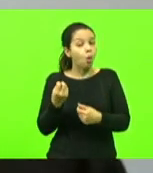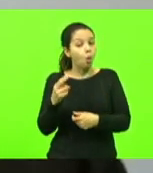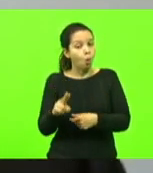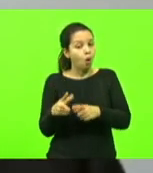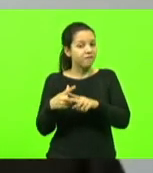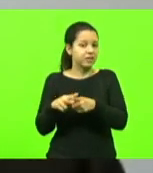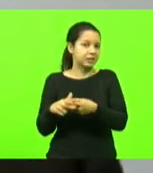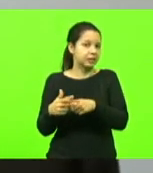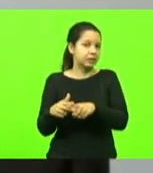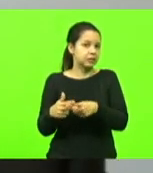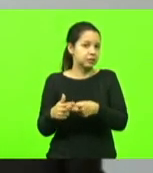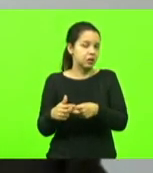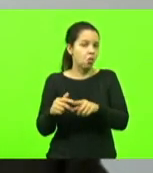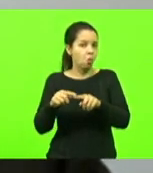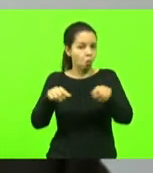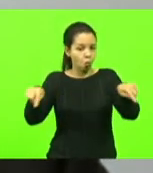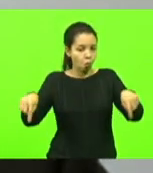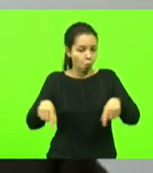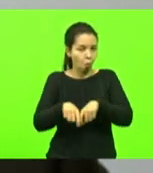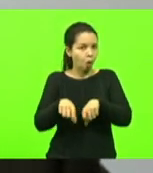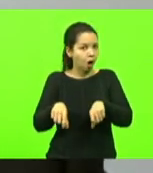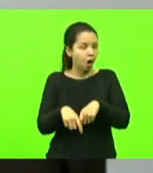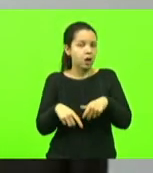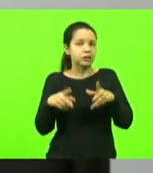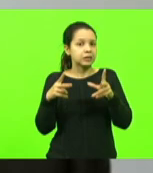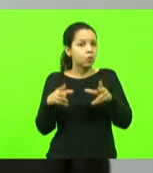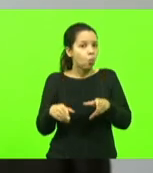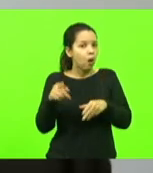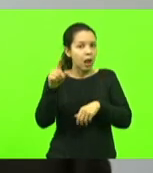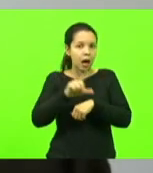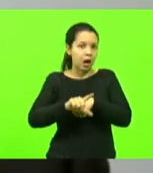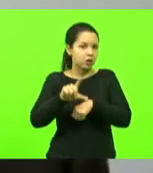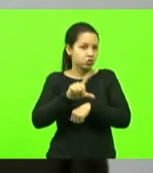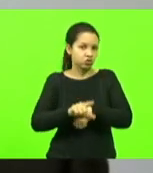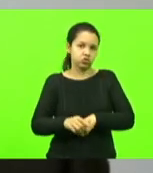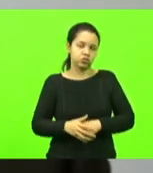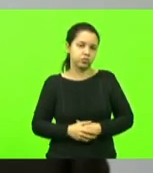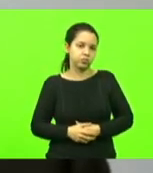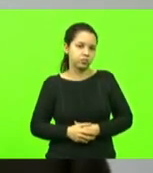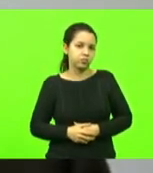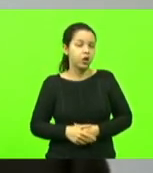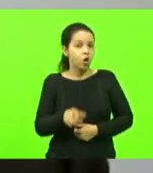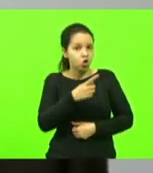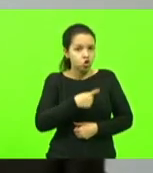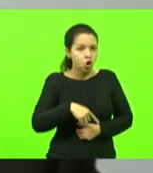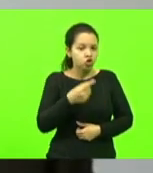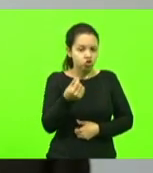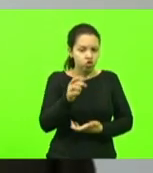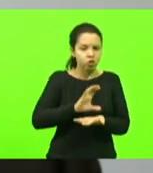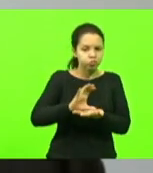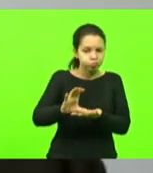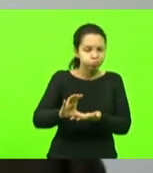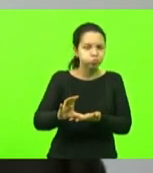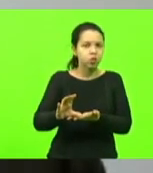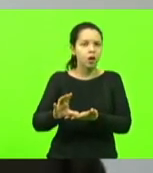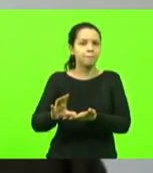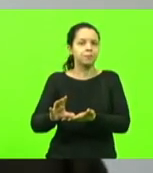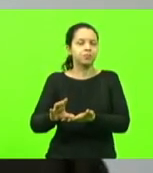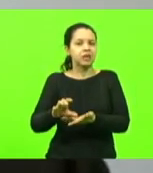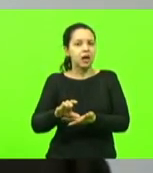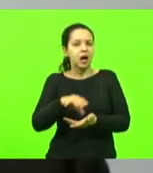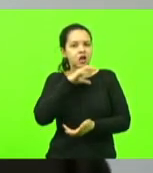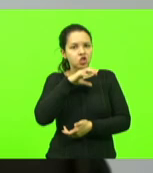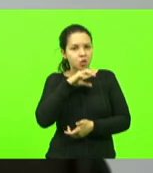de Lages. Quando nós destinamos aqui recursos para castrações, se tivesse vindo